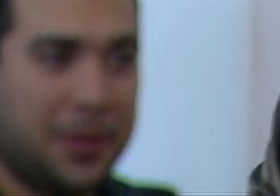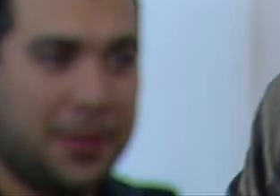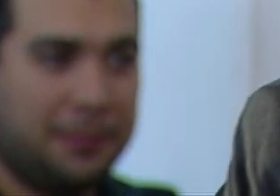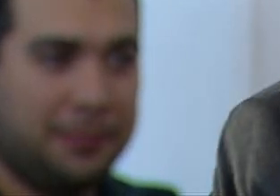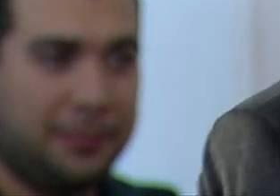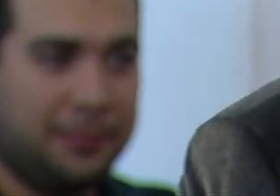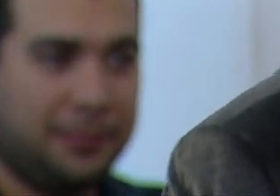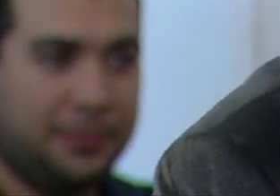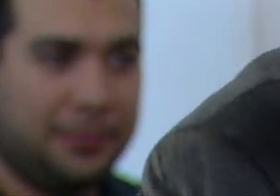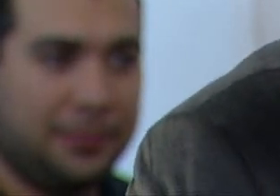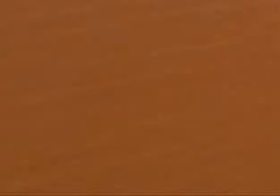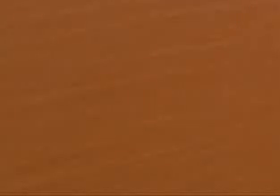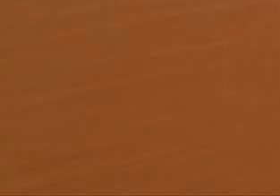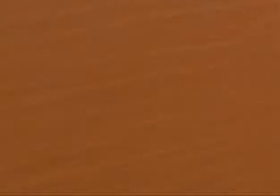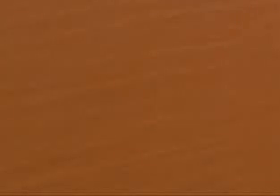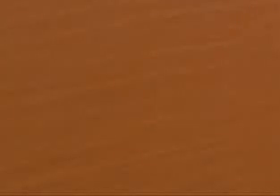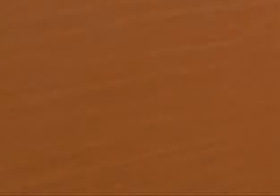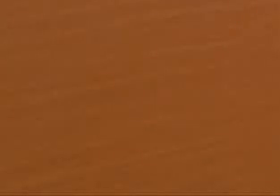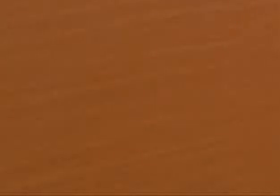presidente.